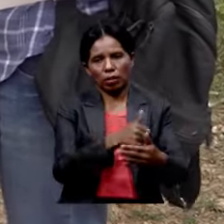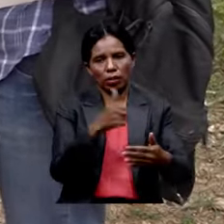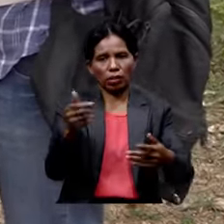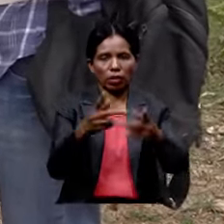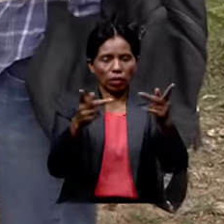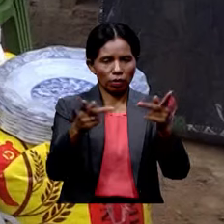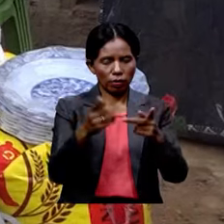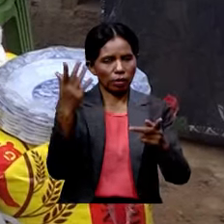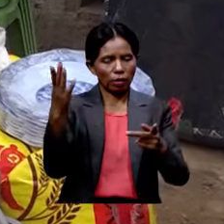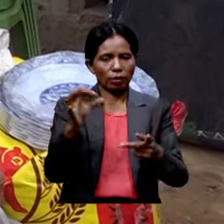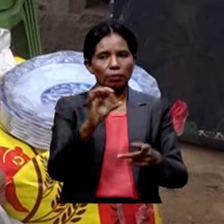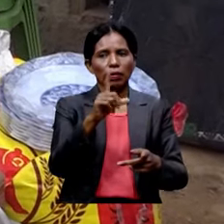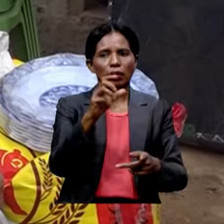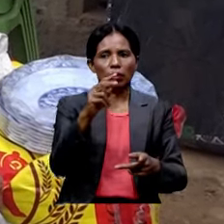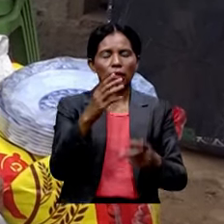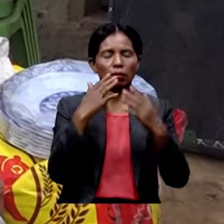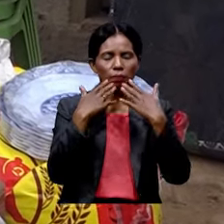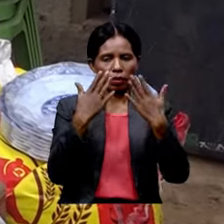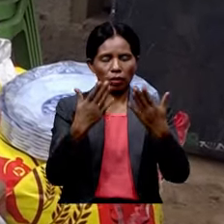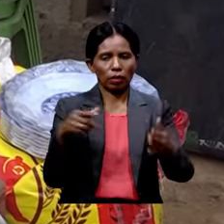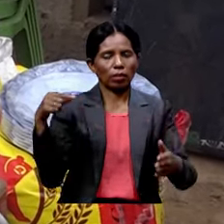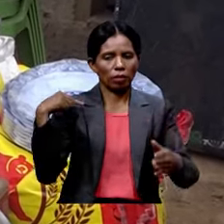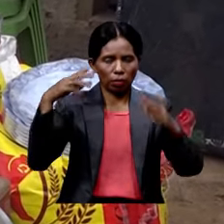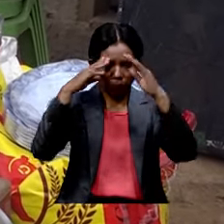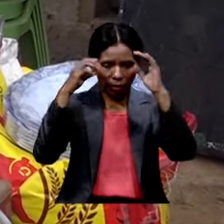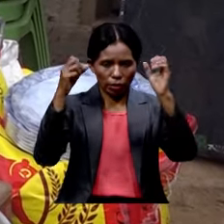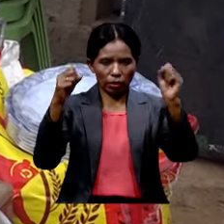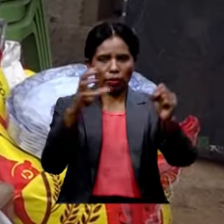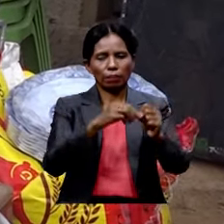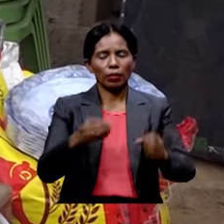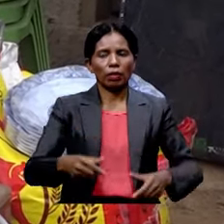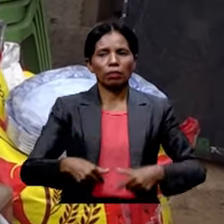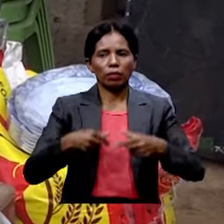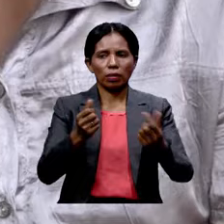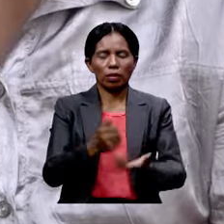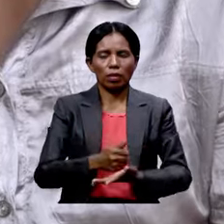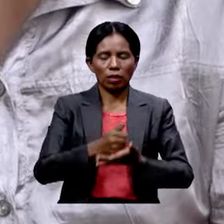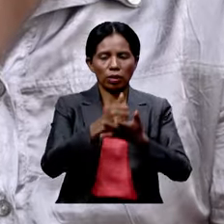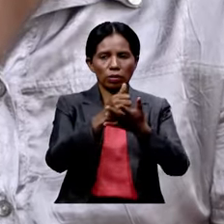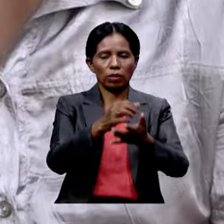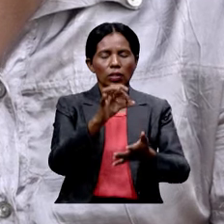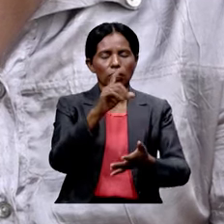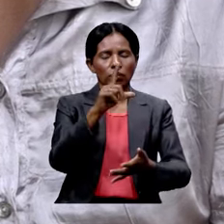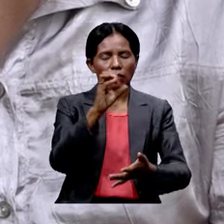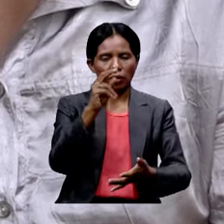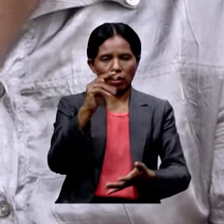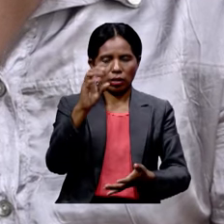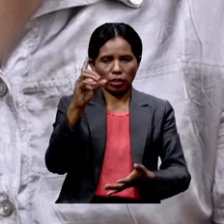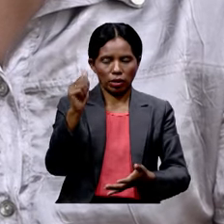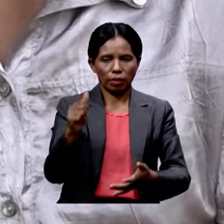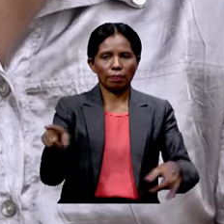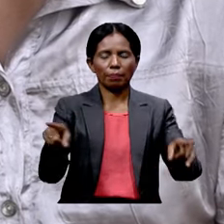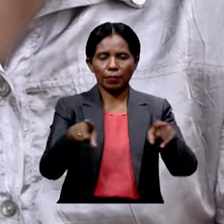área referê. Florinda Nia Inan, hato agradece ba Gabinete Presidência da República, tamba fo on apoio ba Florinda Ronia Oan de Gracio.